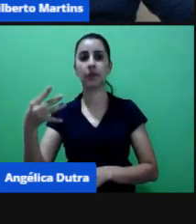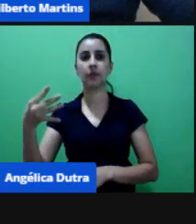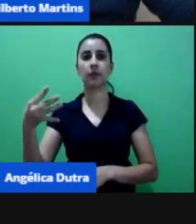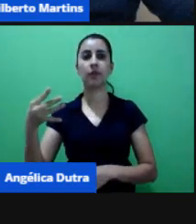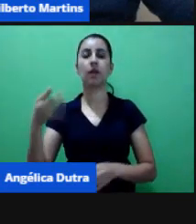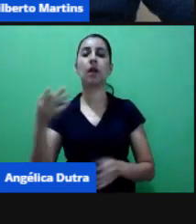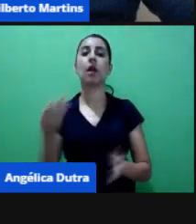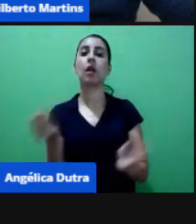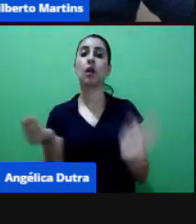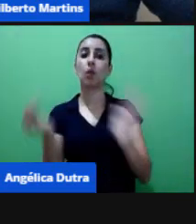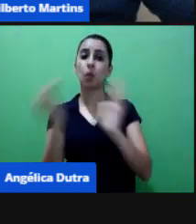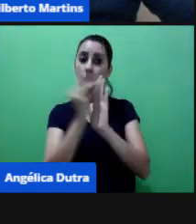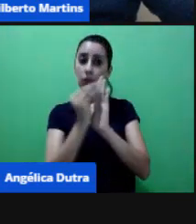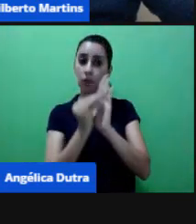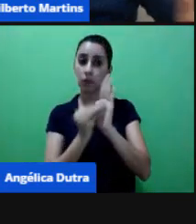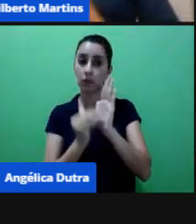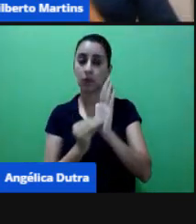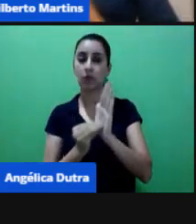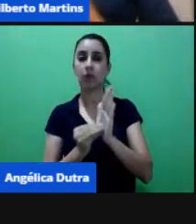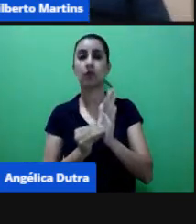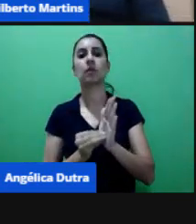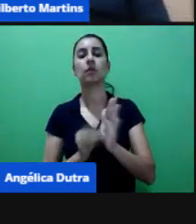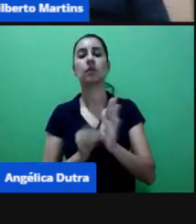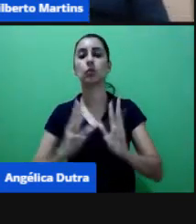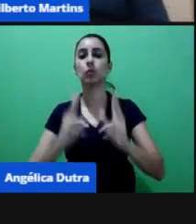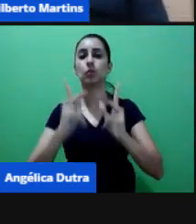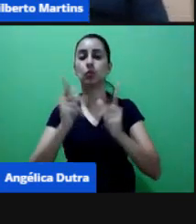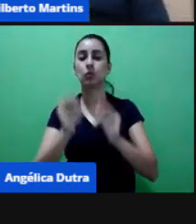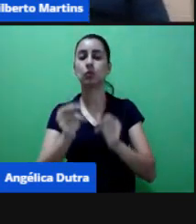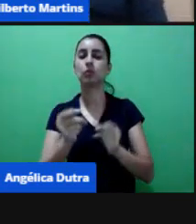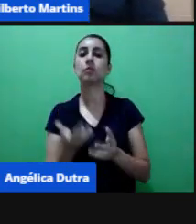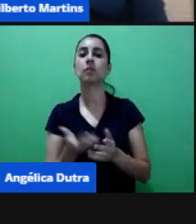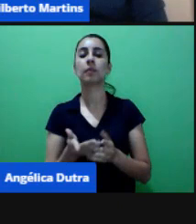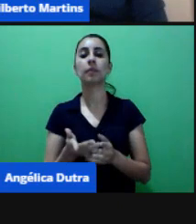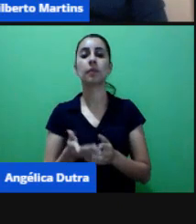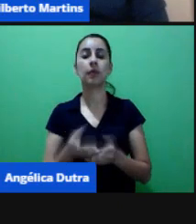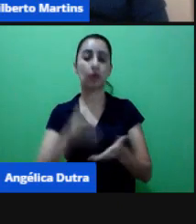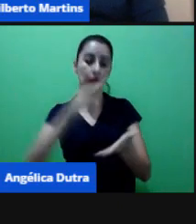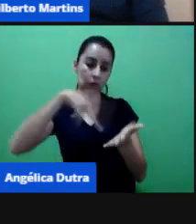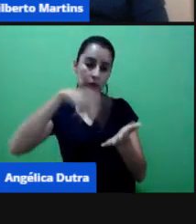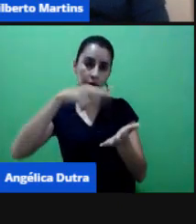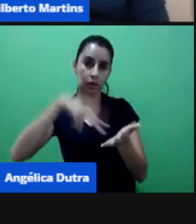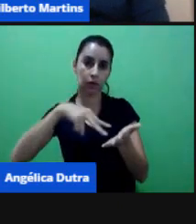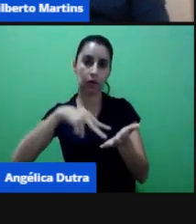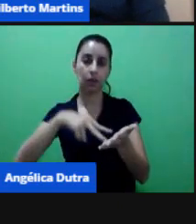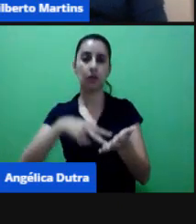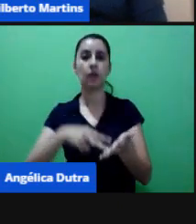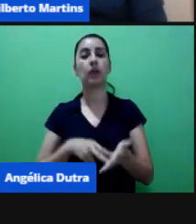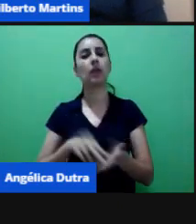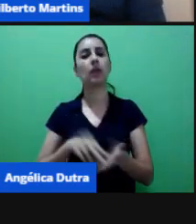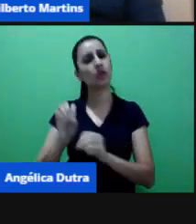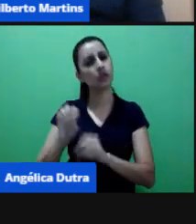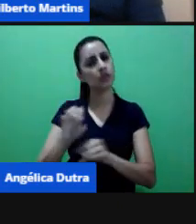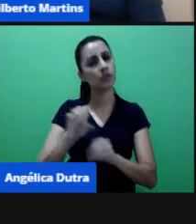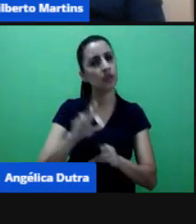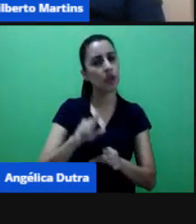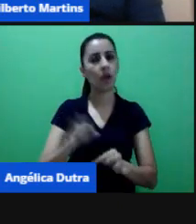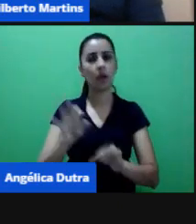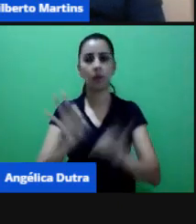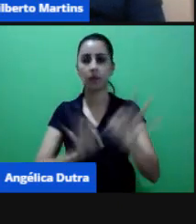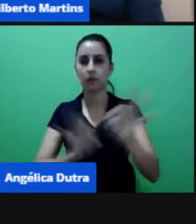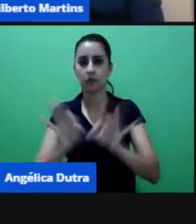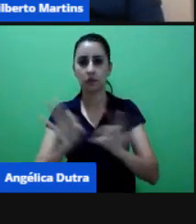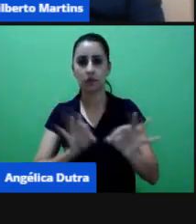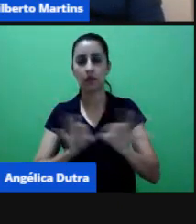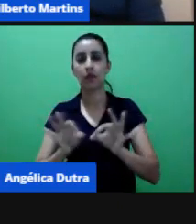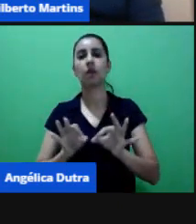habilidades, para que de forma vocês possam trabalhar com mais certeza, com mais situações concretas,